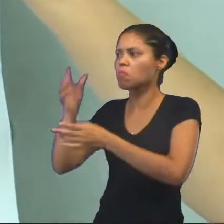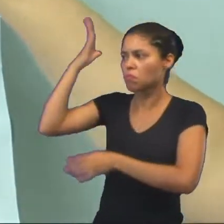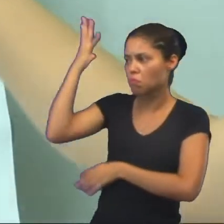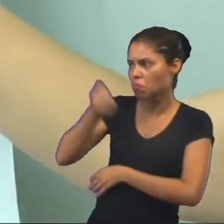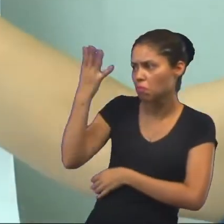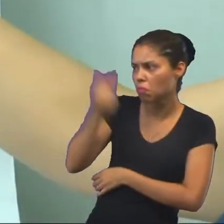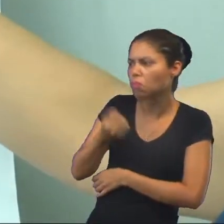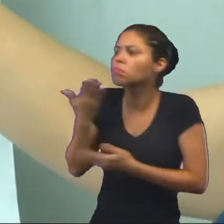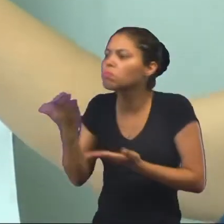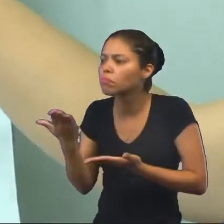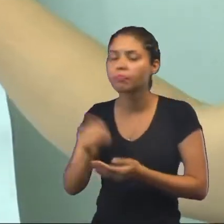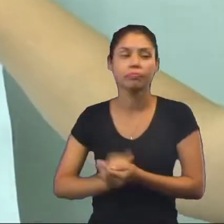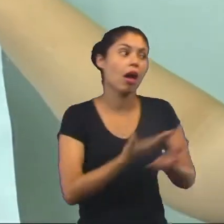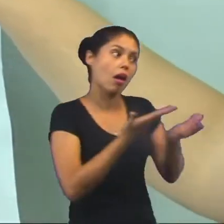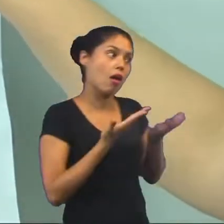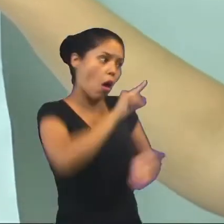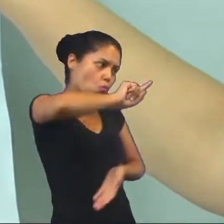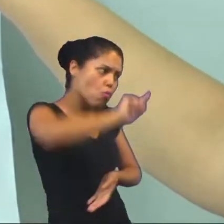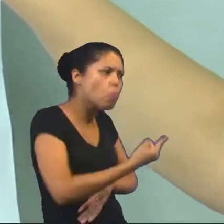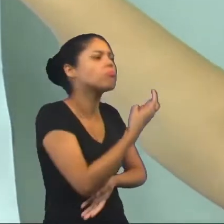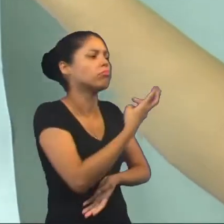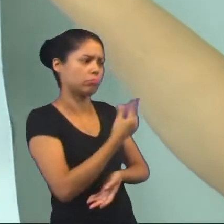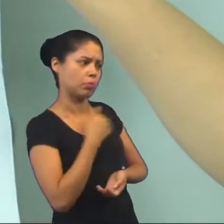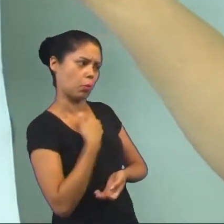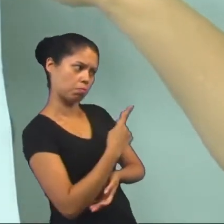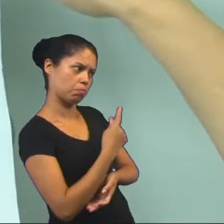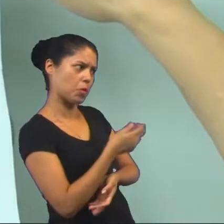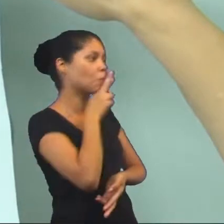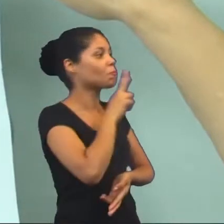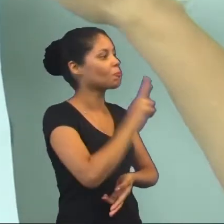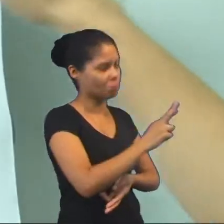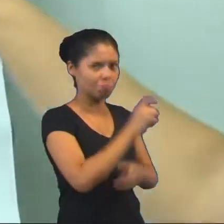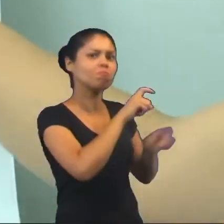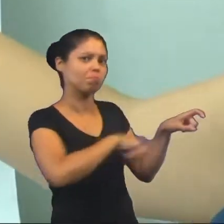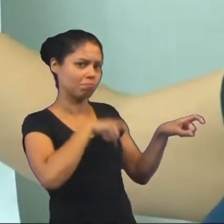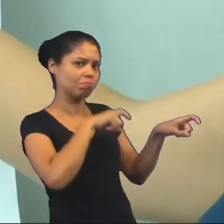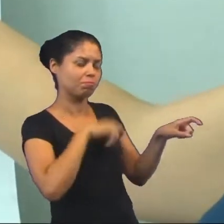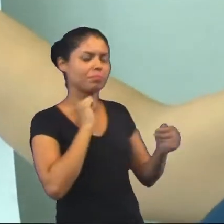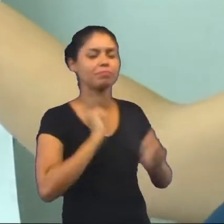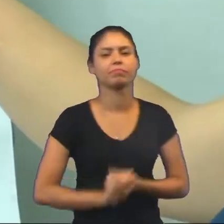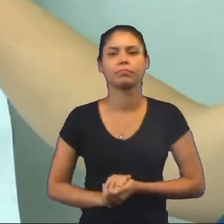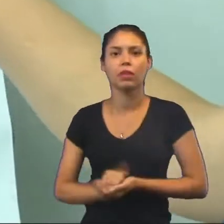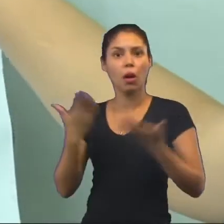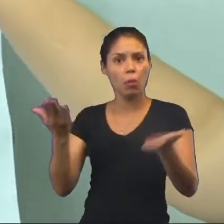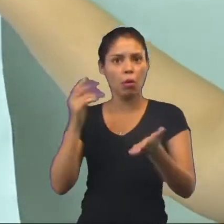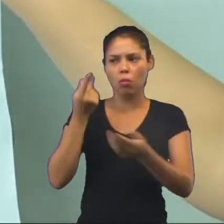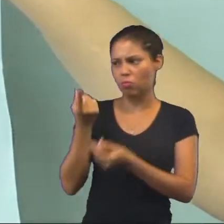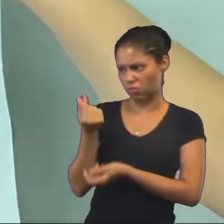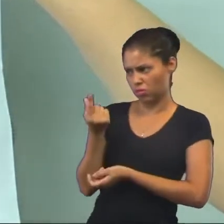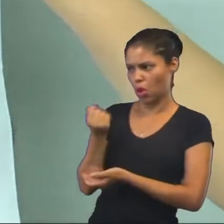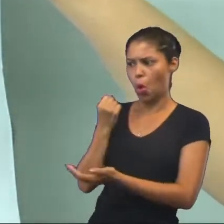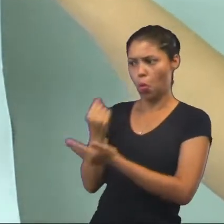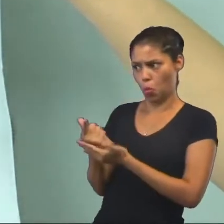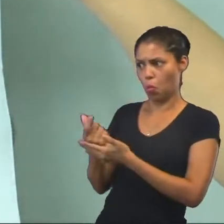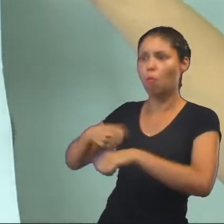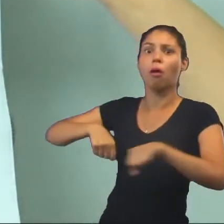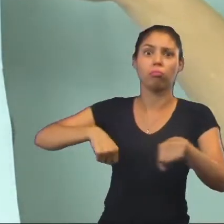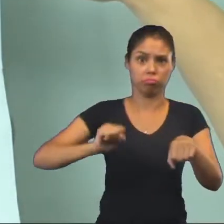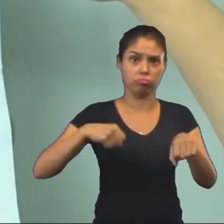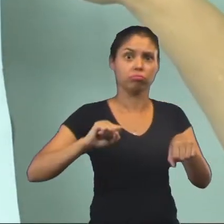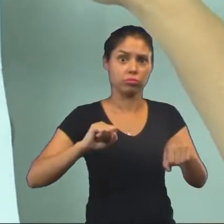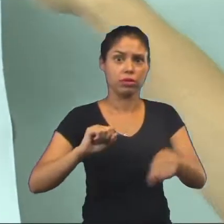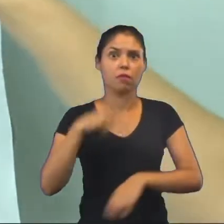vaca? Quero 1 milhão por ela, respondeu o fazendeiro. Por esse preço, compro uma